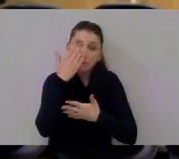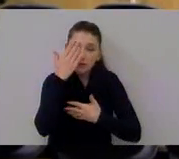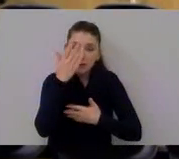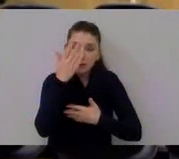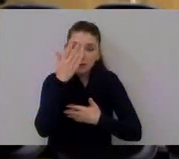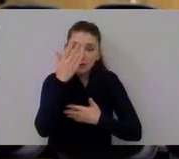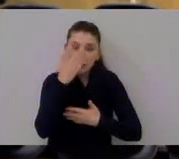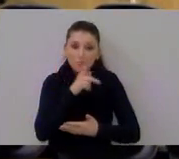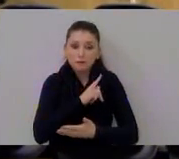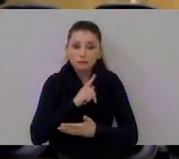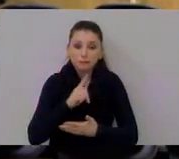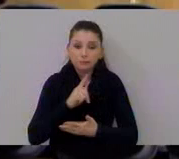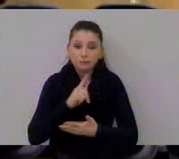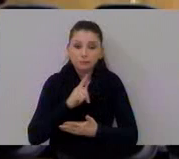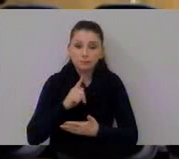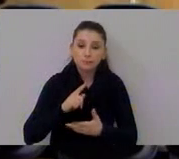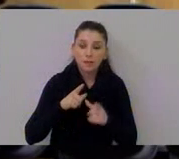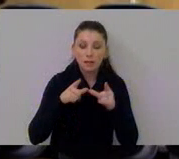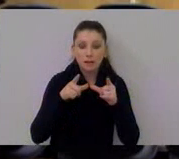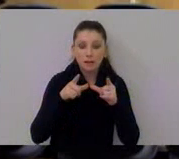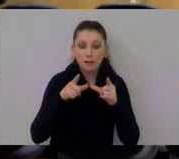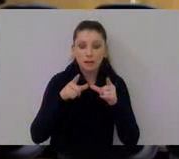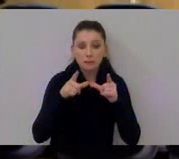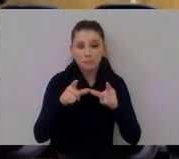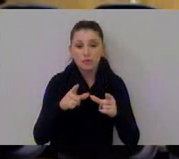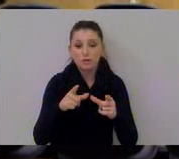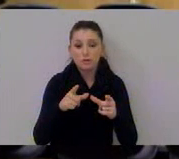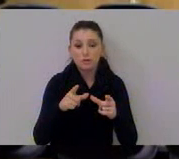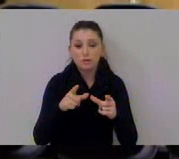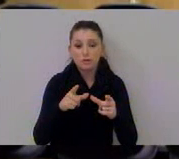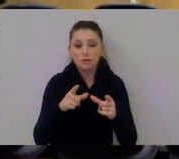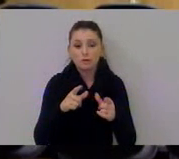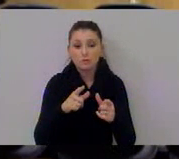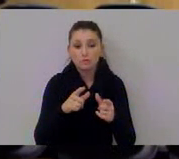O requerimento continua em discussão.